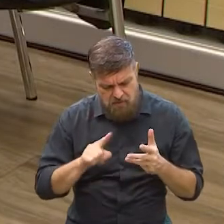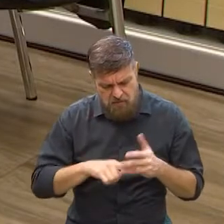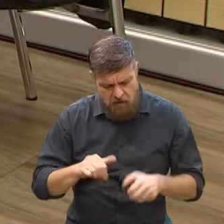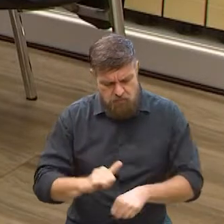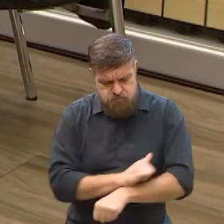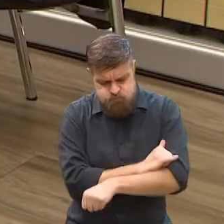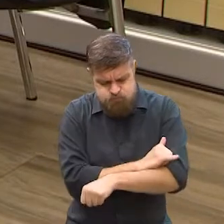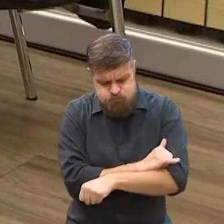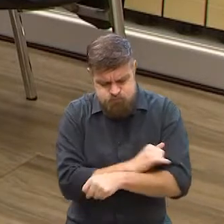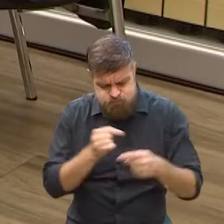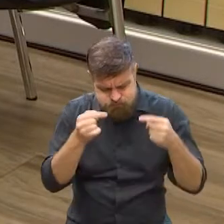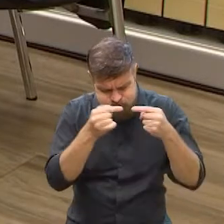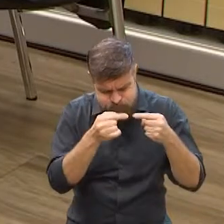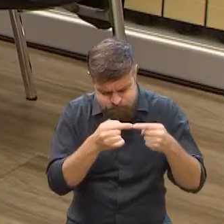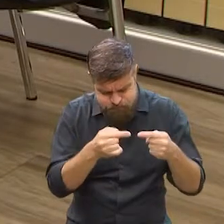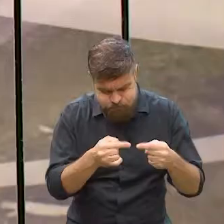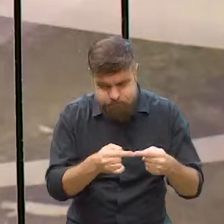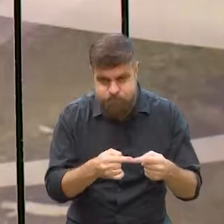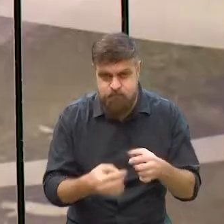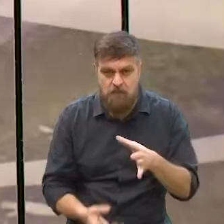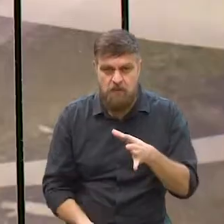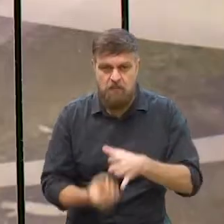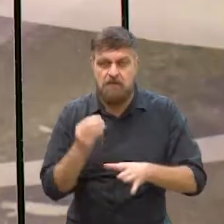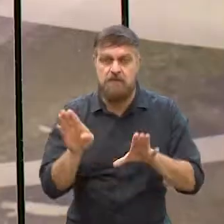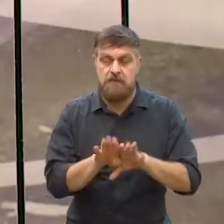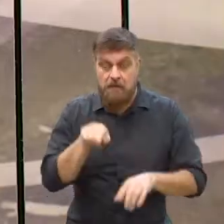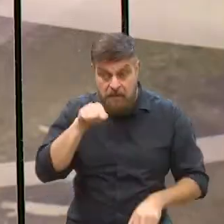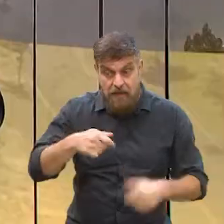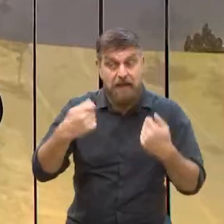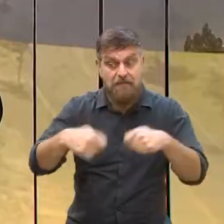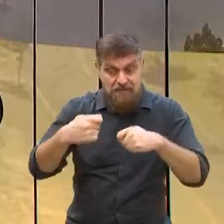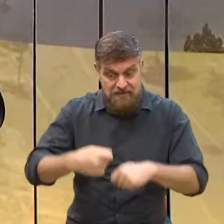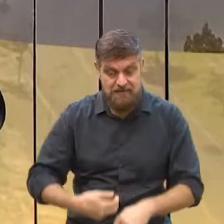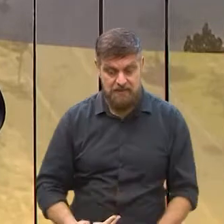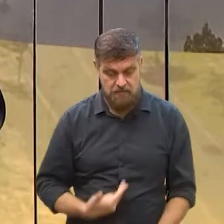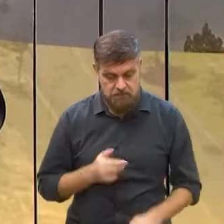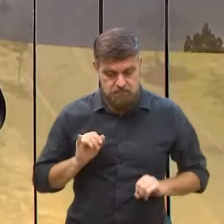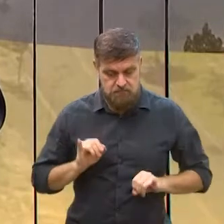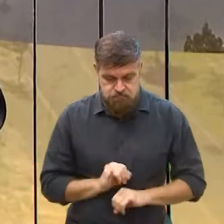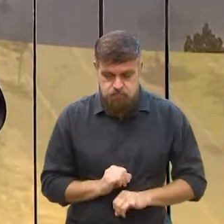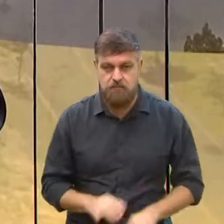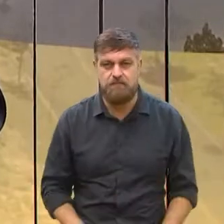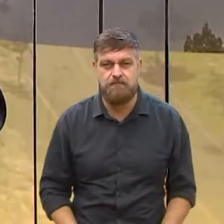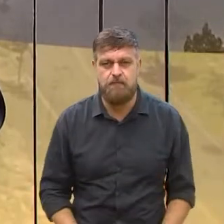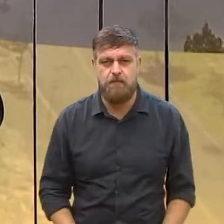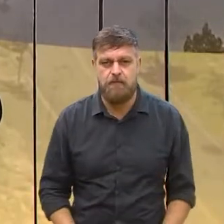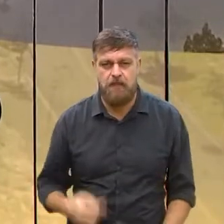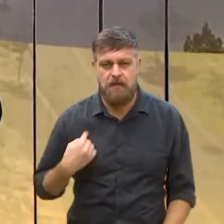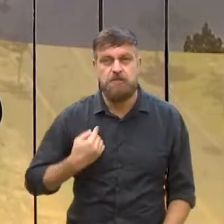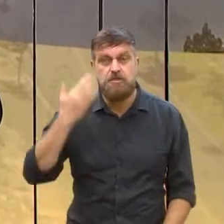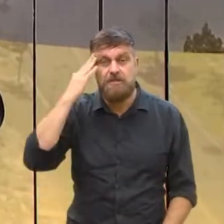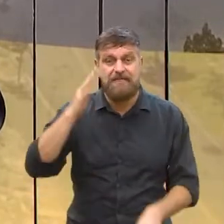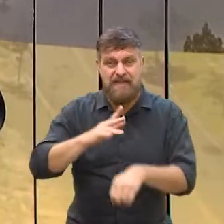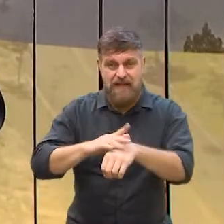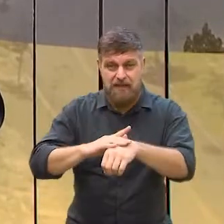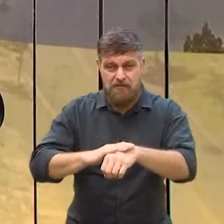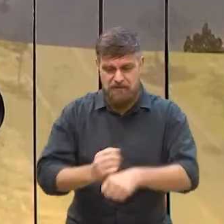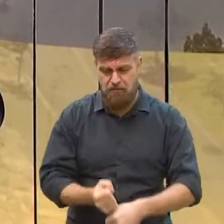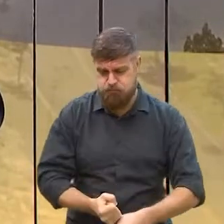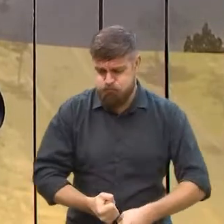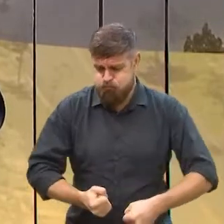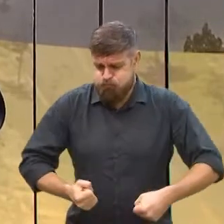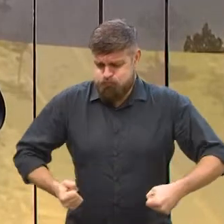e que isso também acaba gerando uma indicação para a bariátrica. Sim. A obesidade, entendida como doença grave, né,